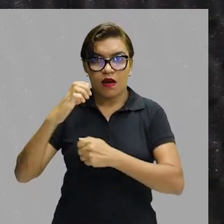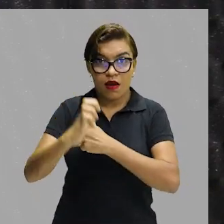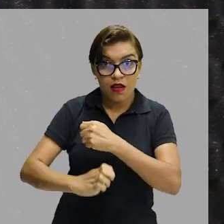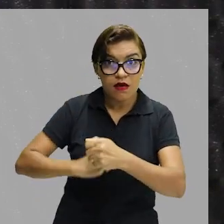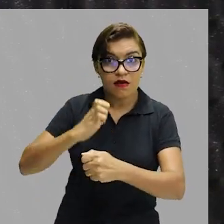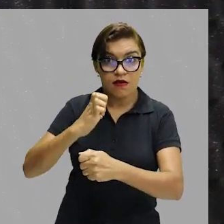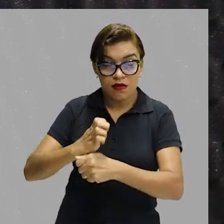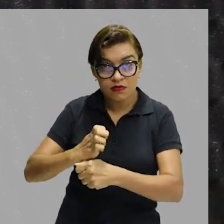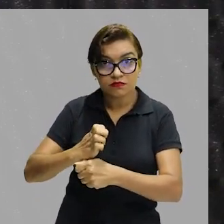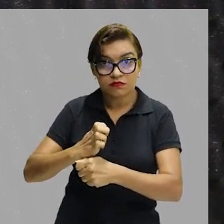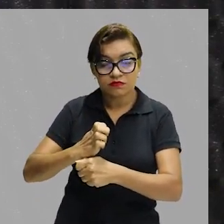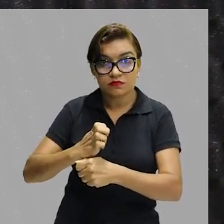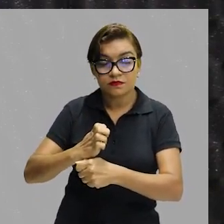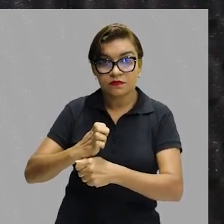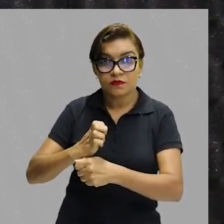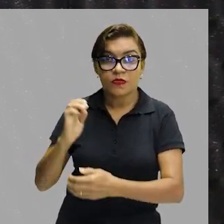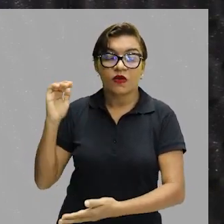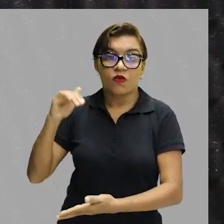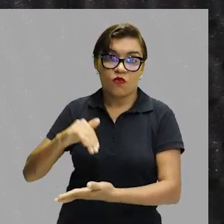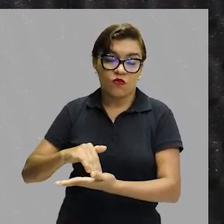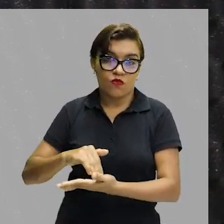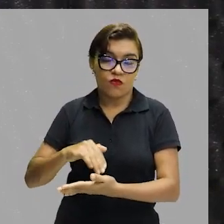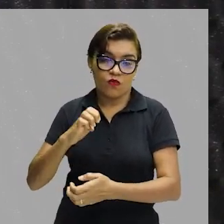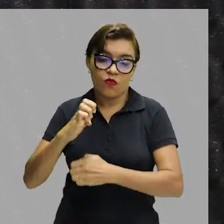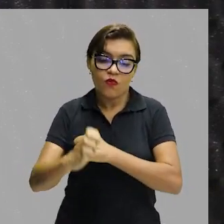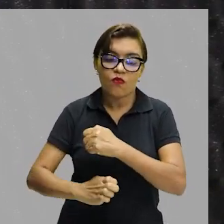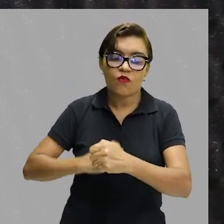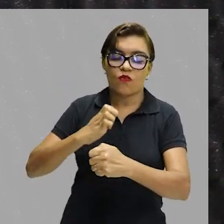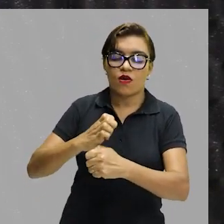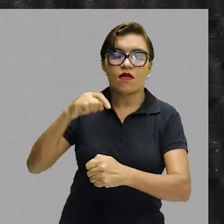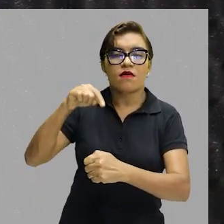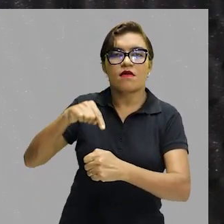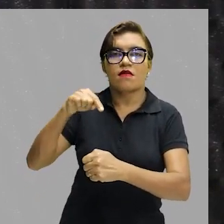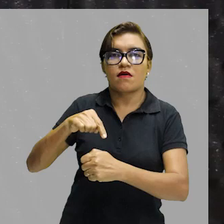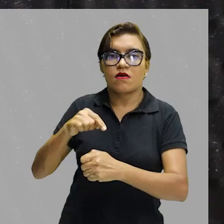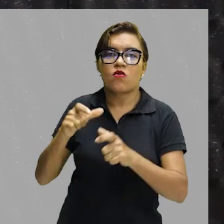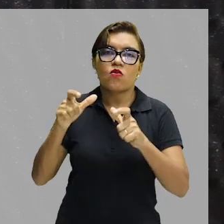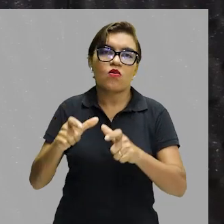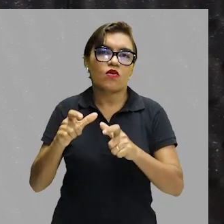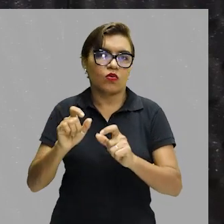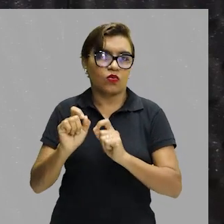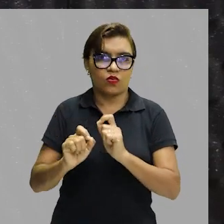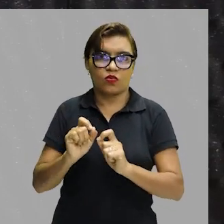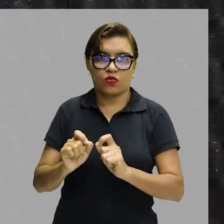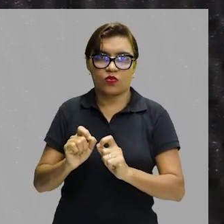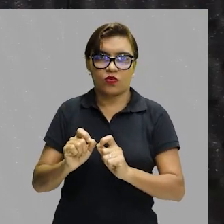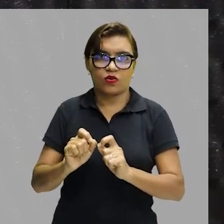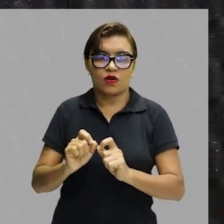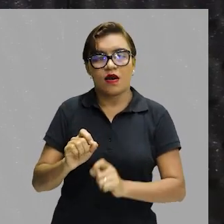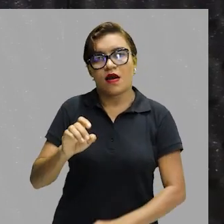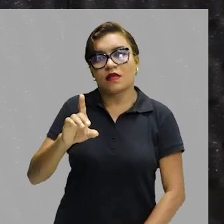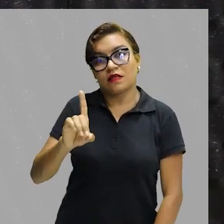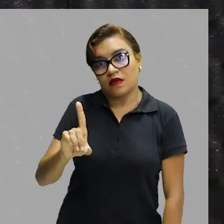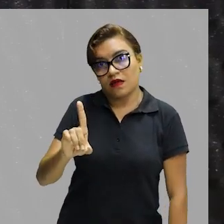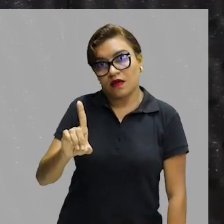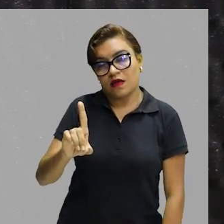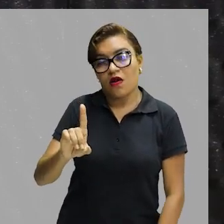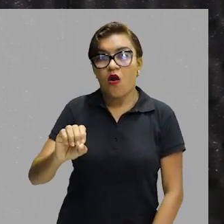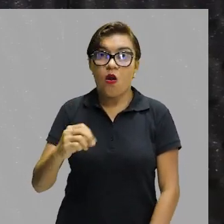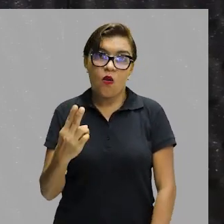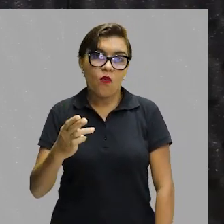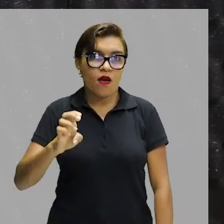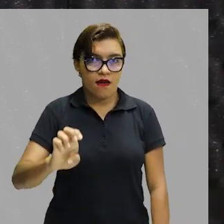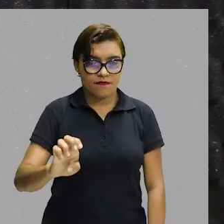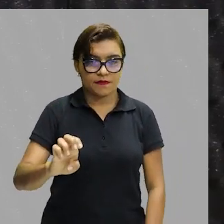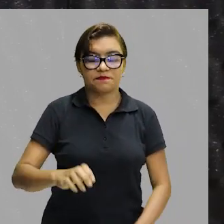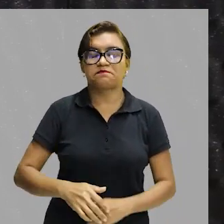elétrons, o elétron mais energético, ele vai estar localizado ou no subnível D ou no subnível